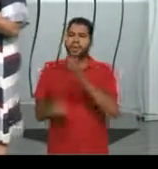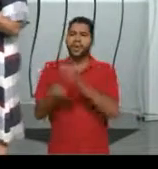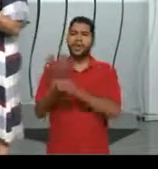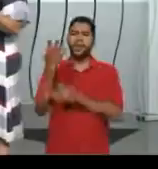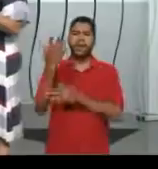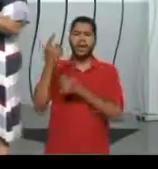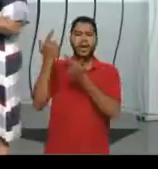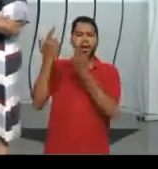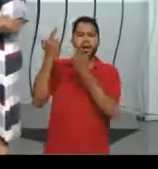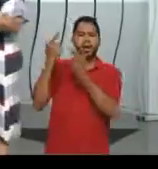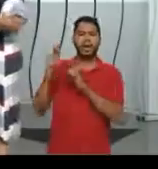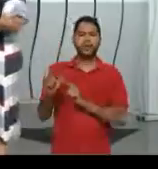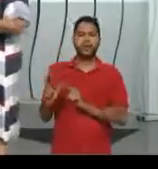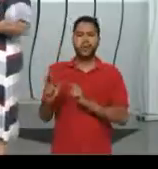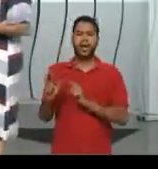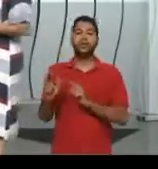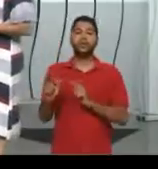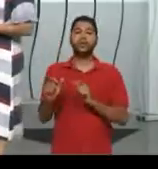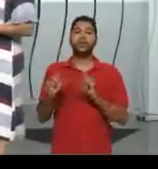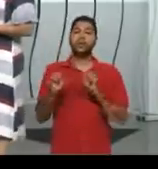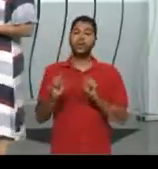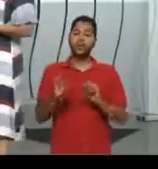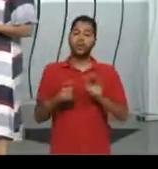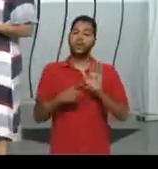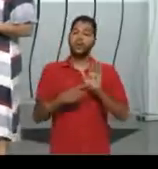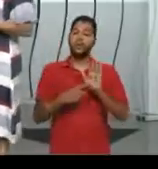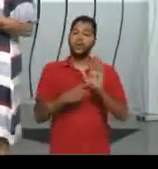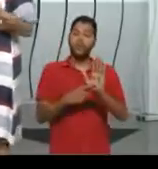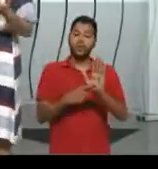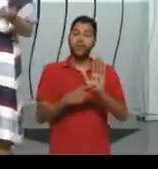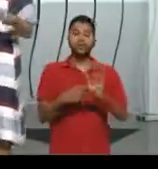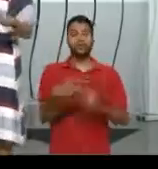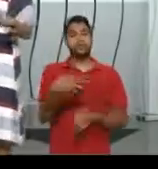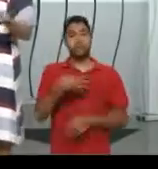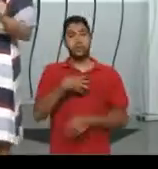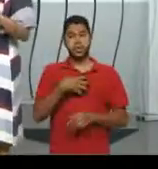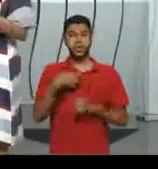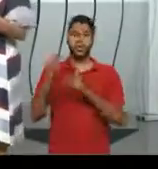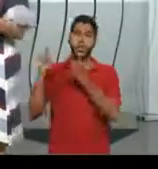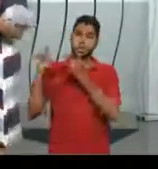mundo contemporâneo podem apresentar-se de maneira